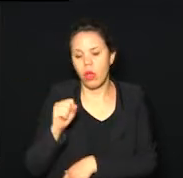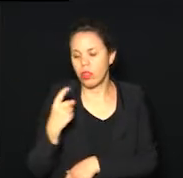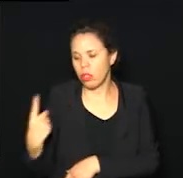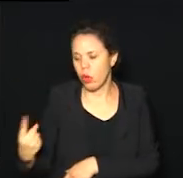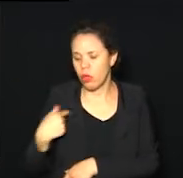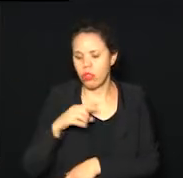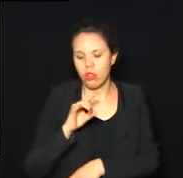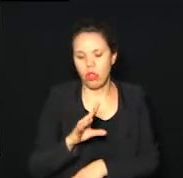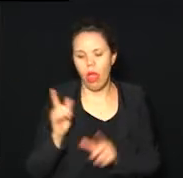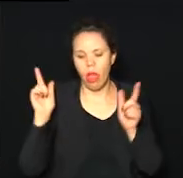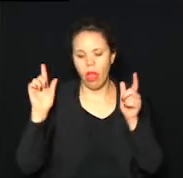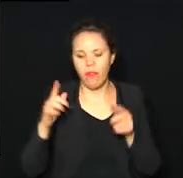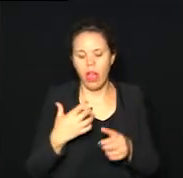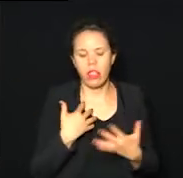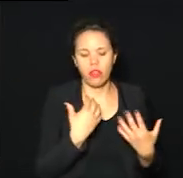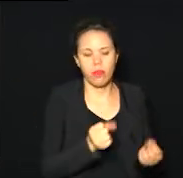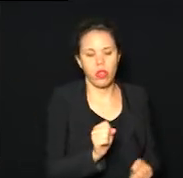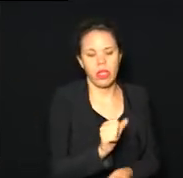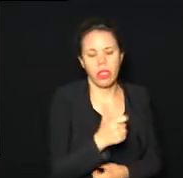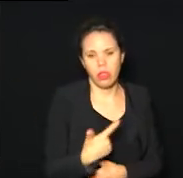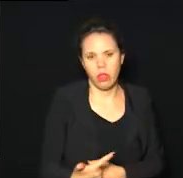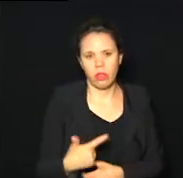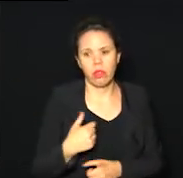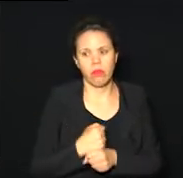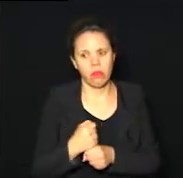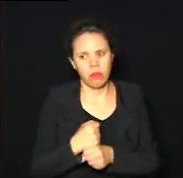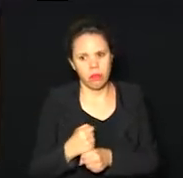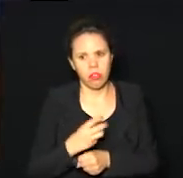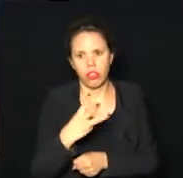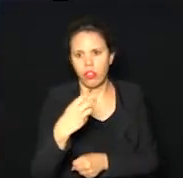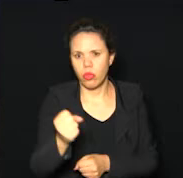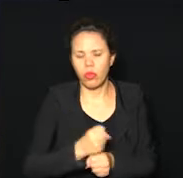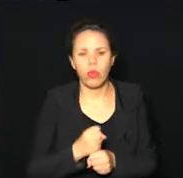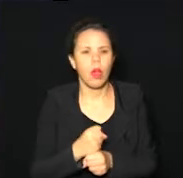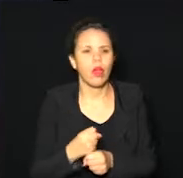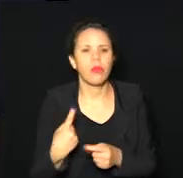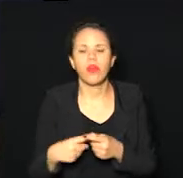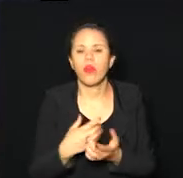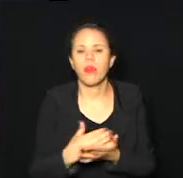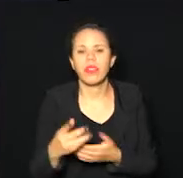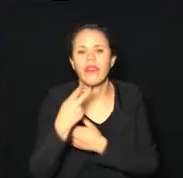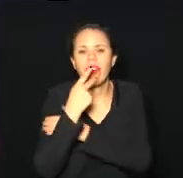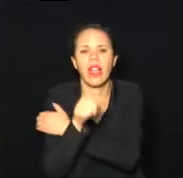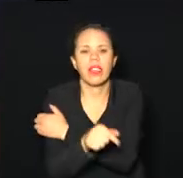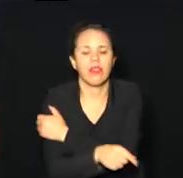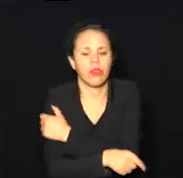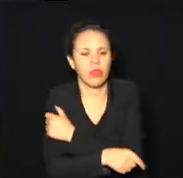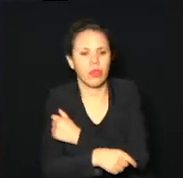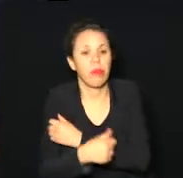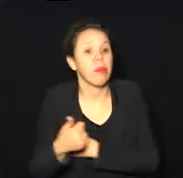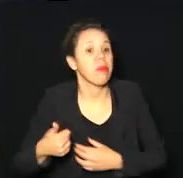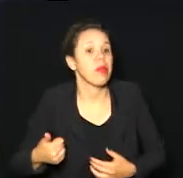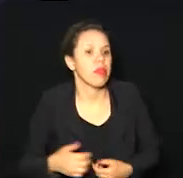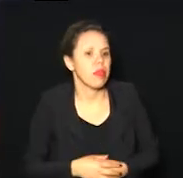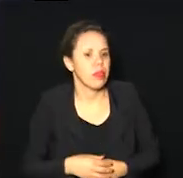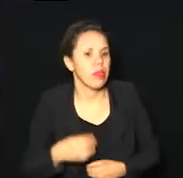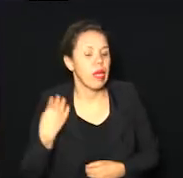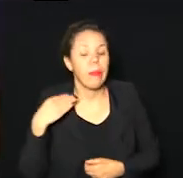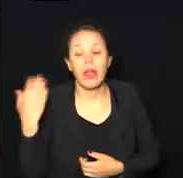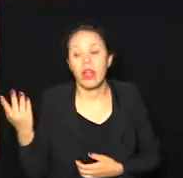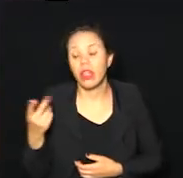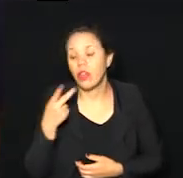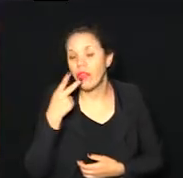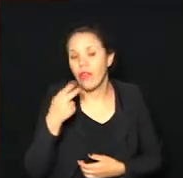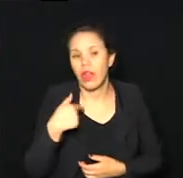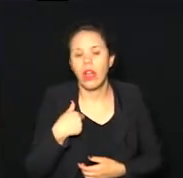ou seja, aí passaram aos longos 38 anos. Por que eu comecei a falar isso aí? Porque primeiro, Mariana, eu